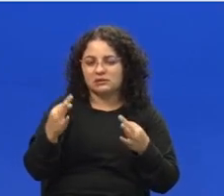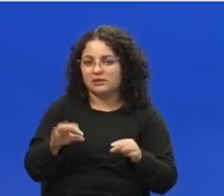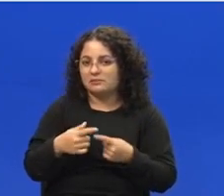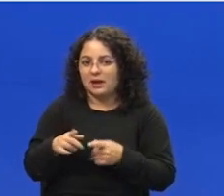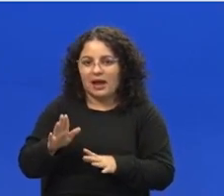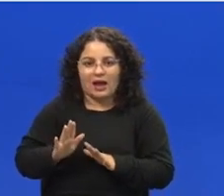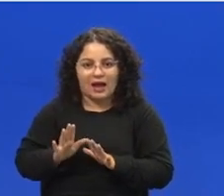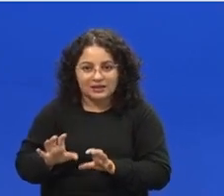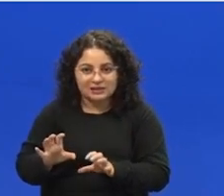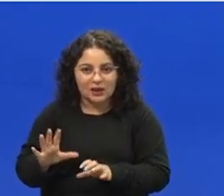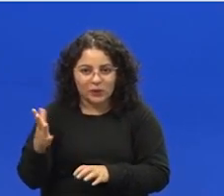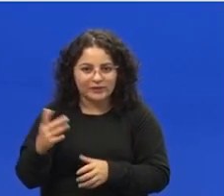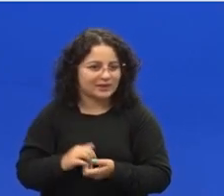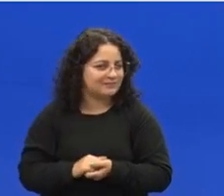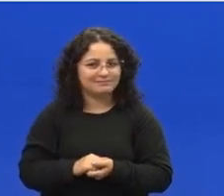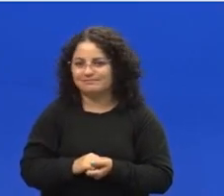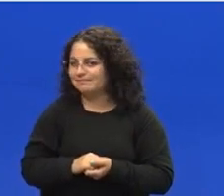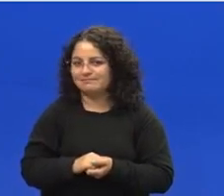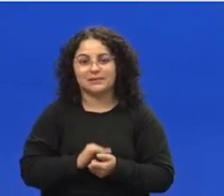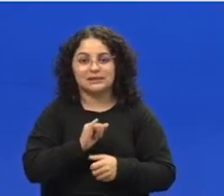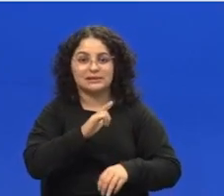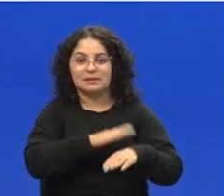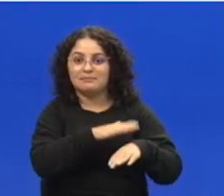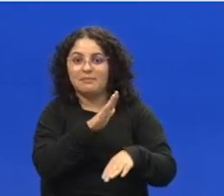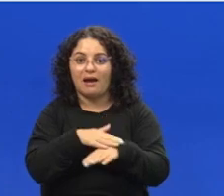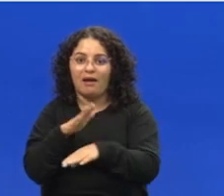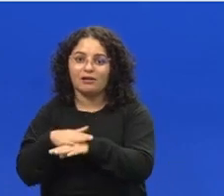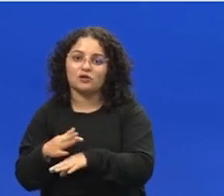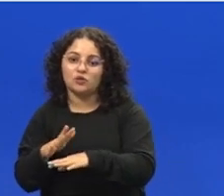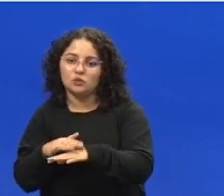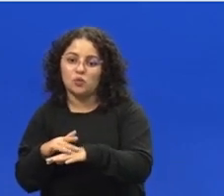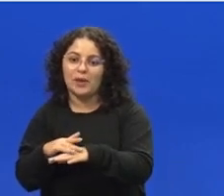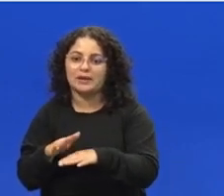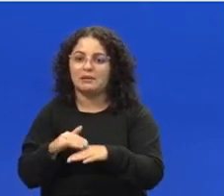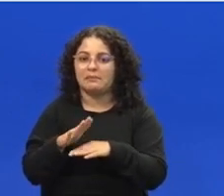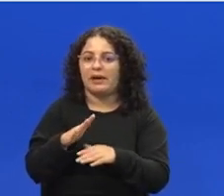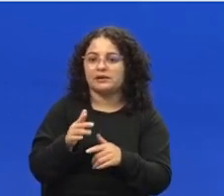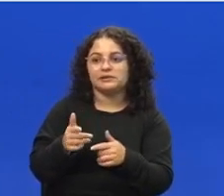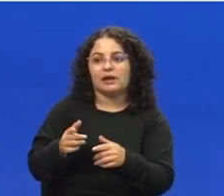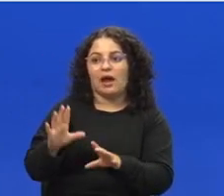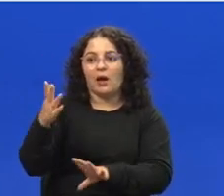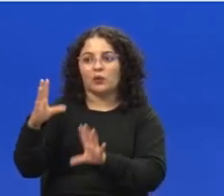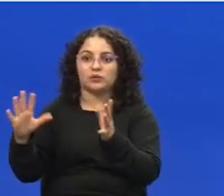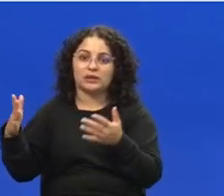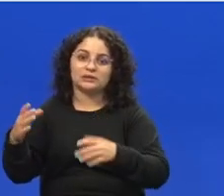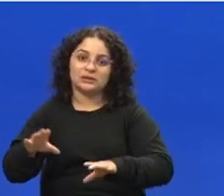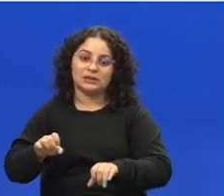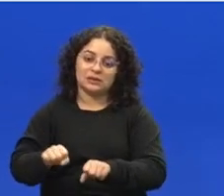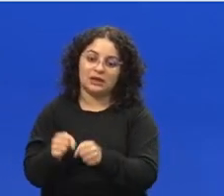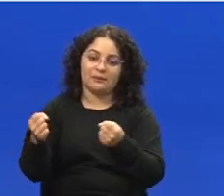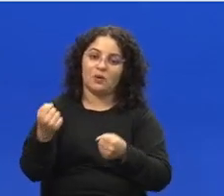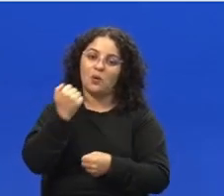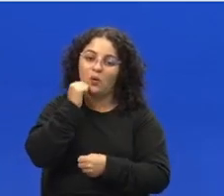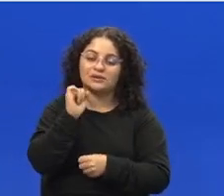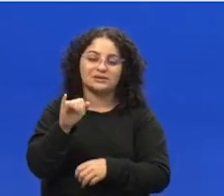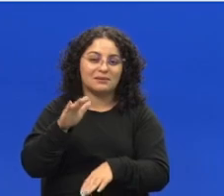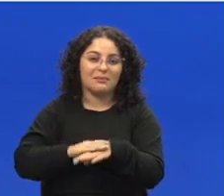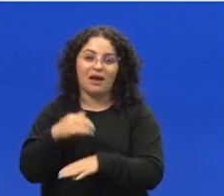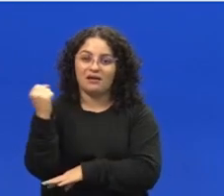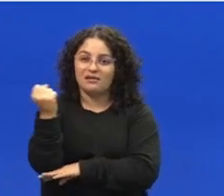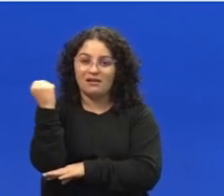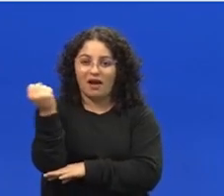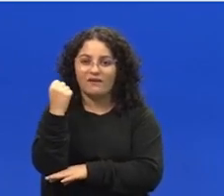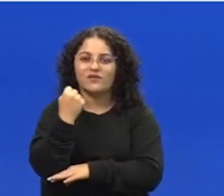acontece. Quanto mais comorbidades, quanto mais eventos adversos eu tiver neste trauma, quanto mais gravidade essa